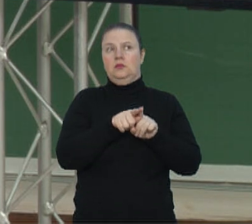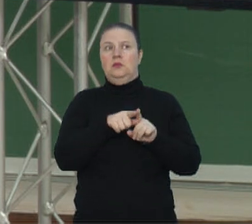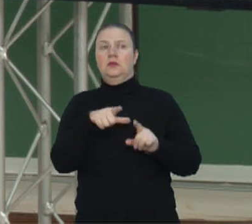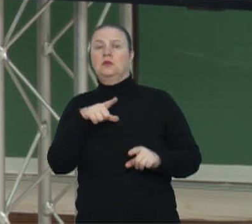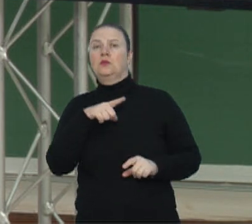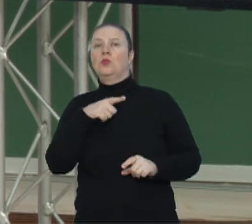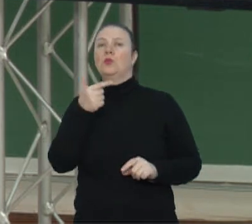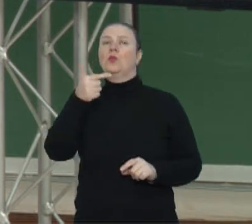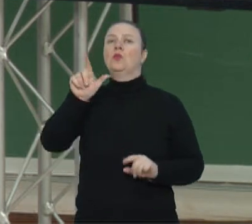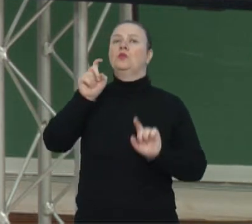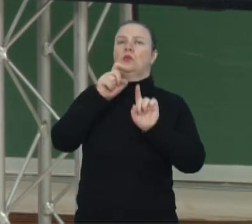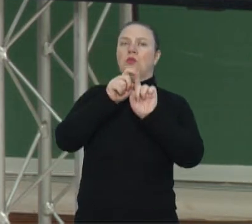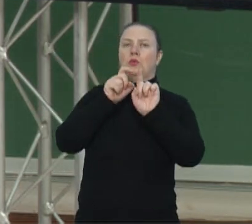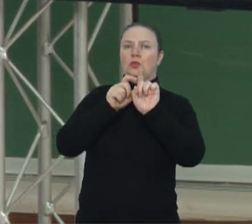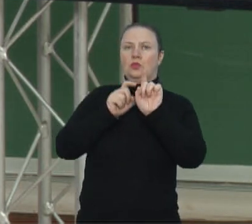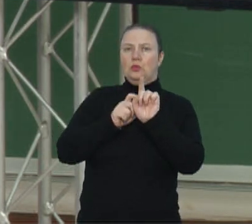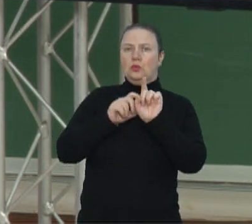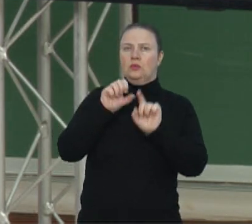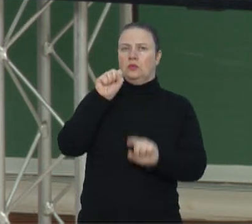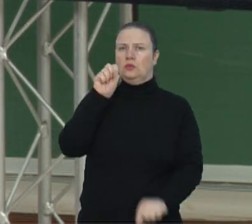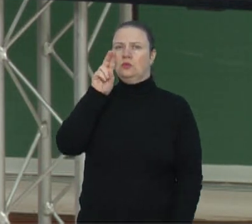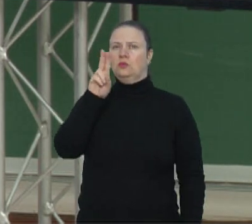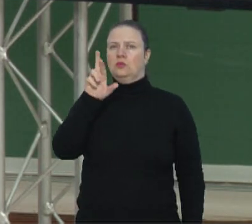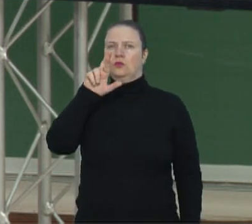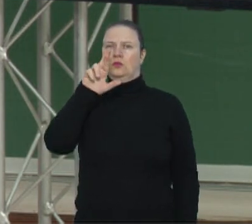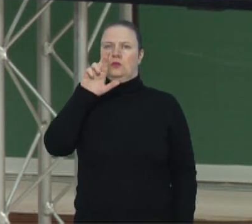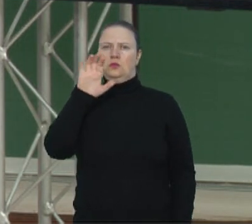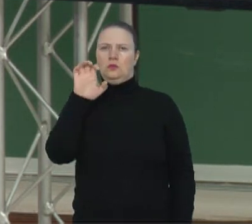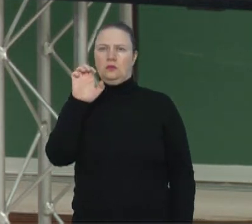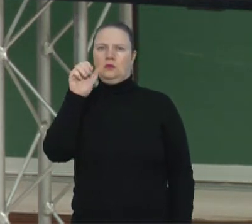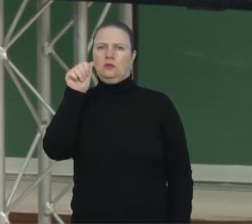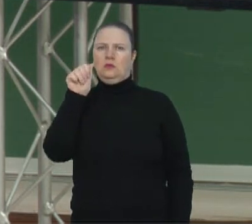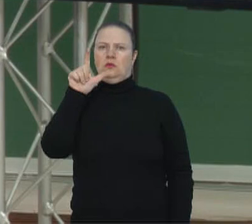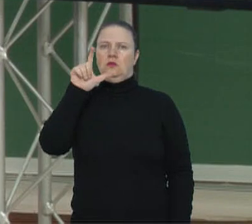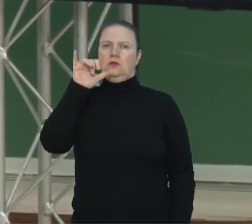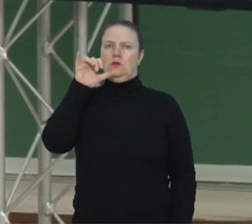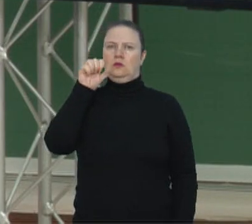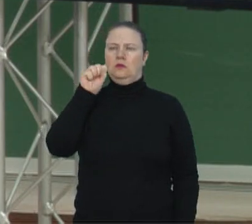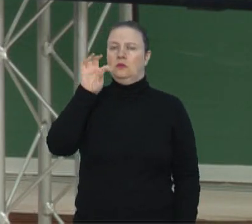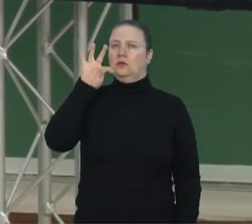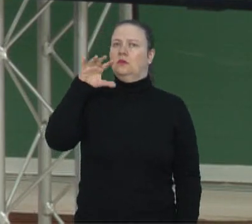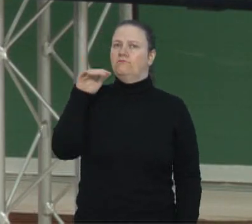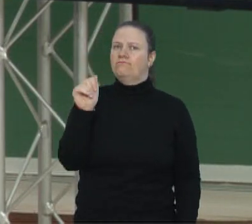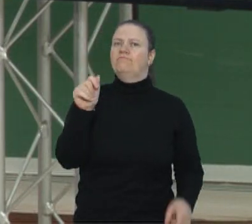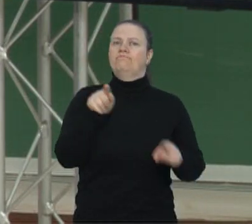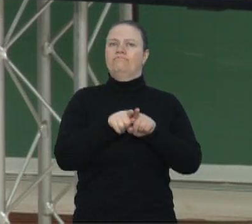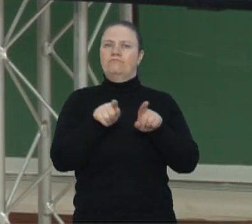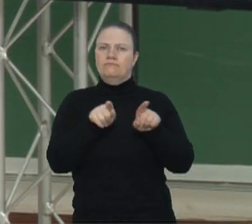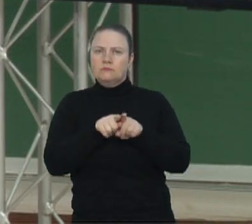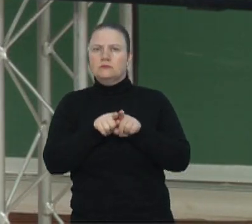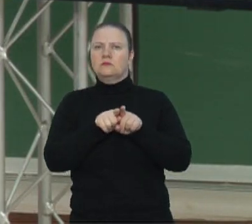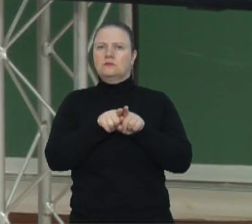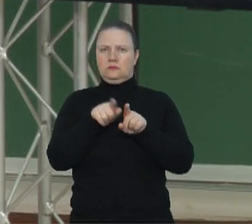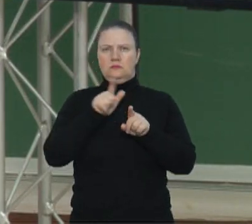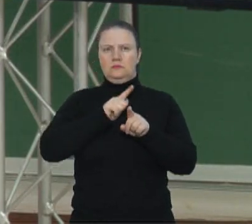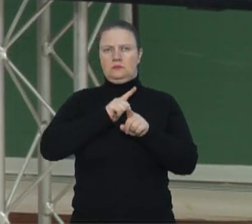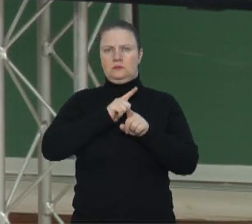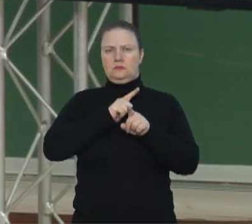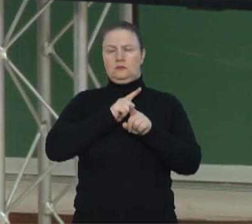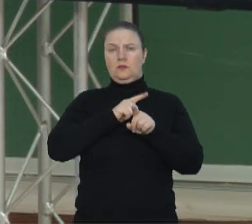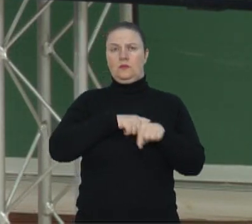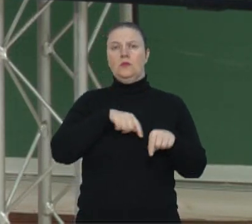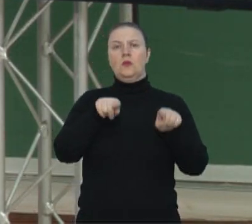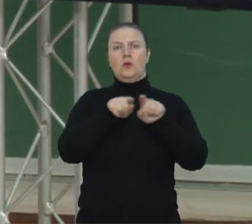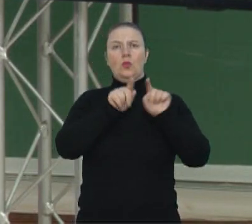de vanguarda, assim como o cubismo, o dadaísmo. Eles trabalharam bastante com a pintura e tem as fotomontagens deles. Trabalham